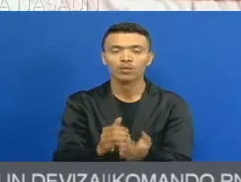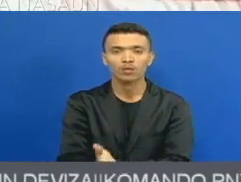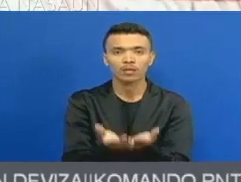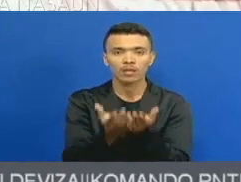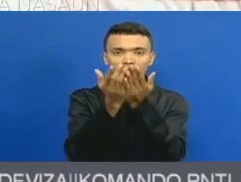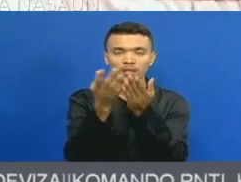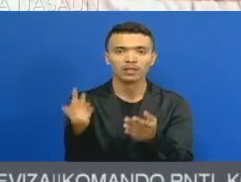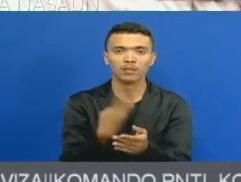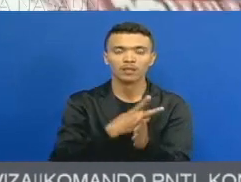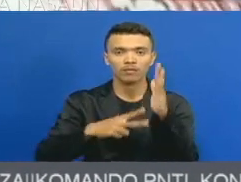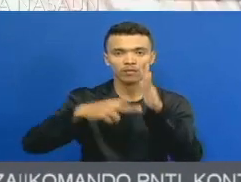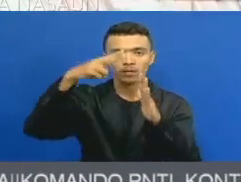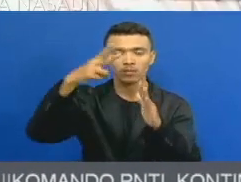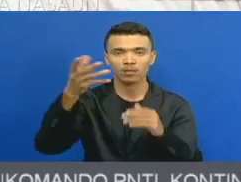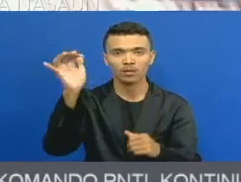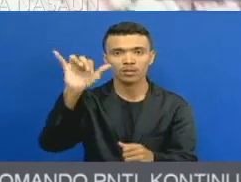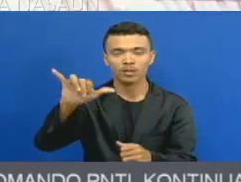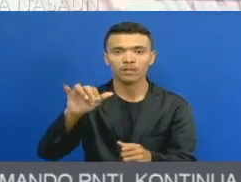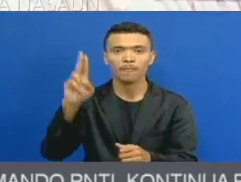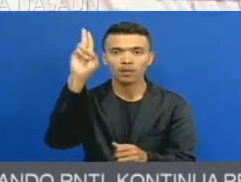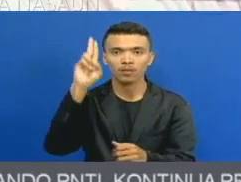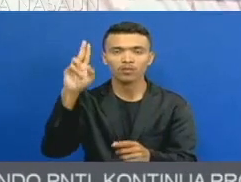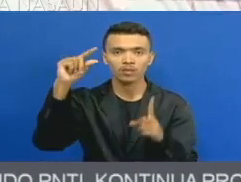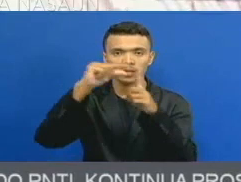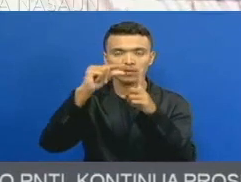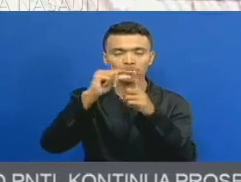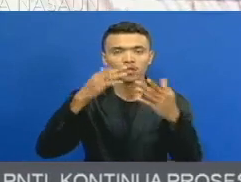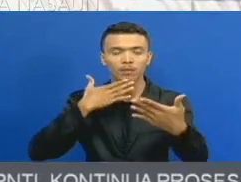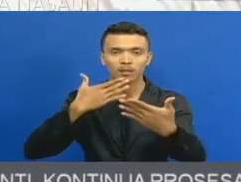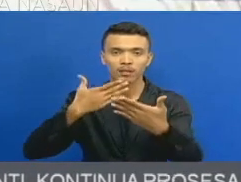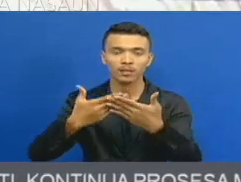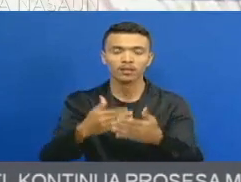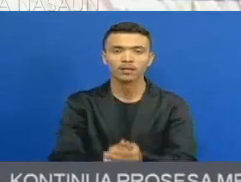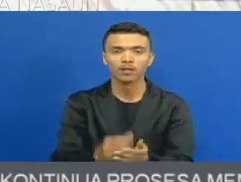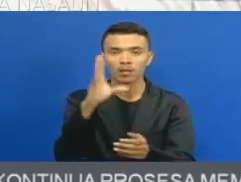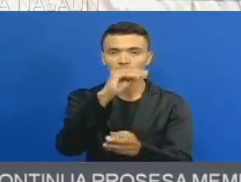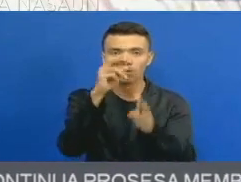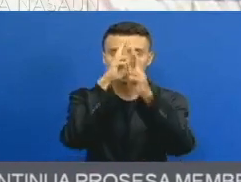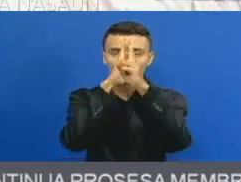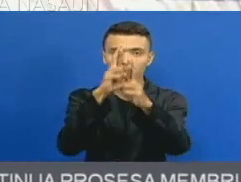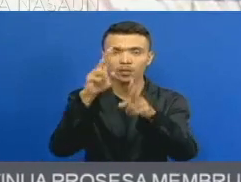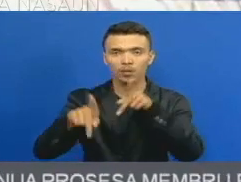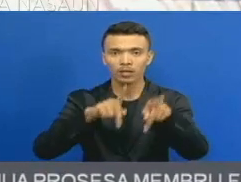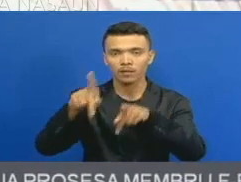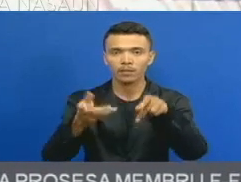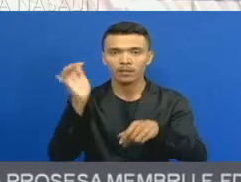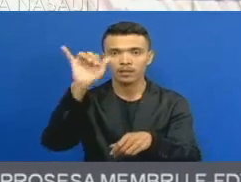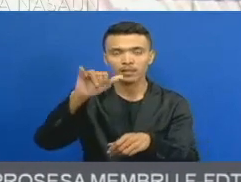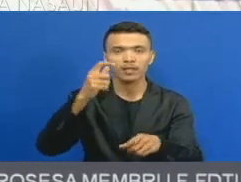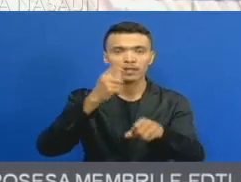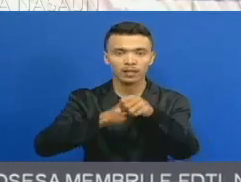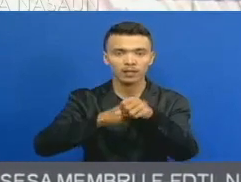as amene valor sira. Usa linguagem neve apropriado, no respeita ba sira sira e a